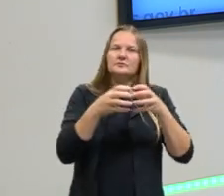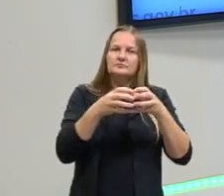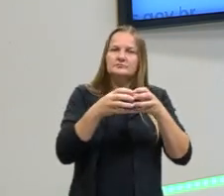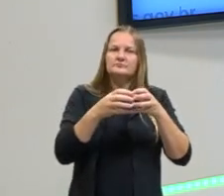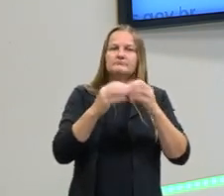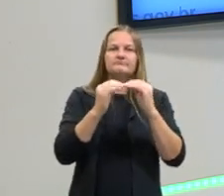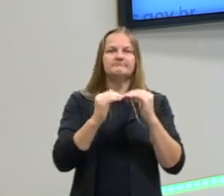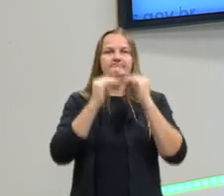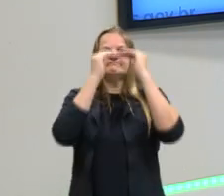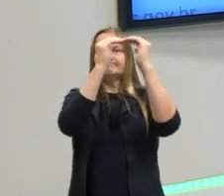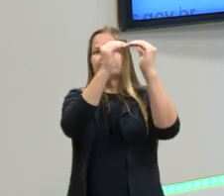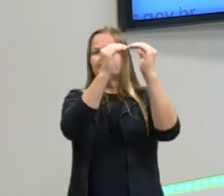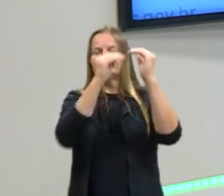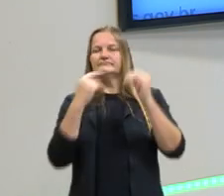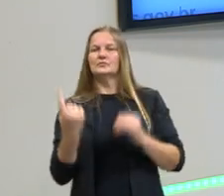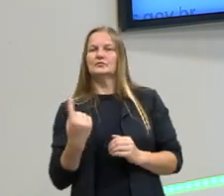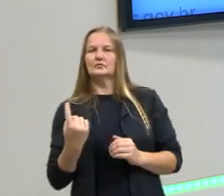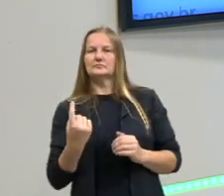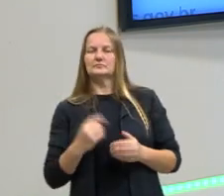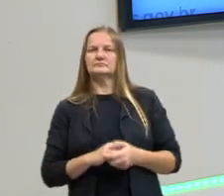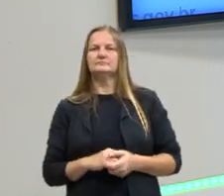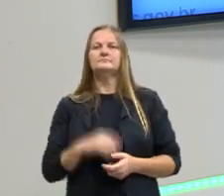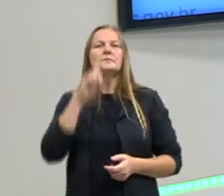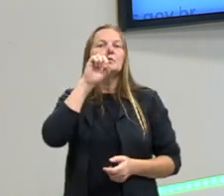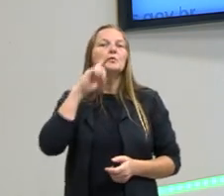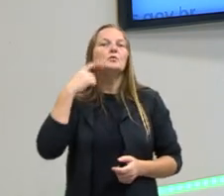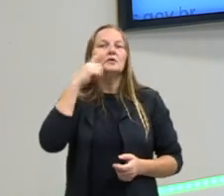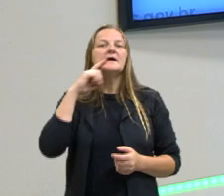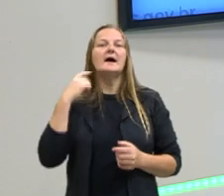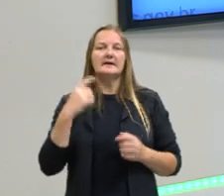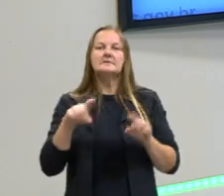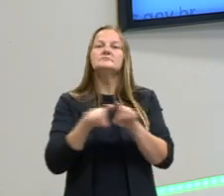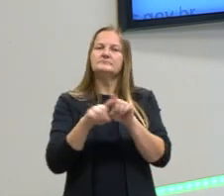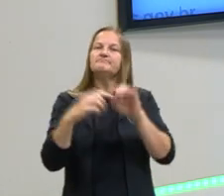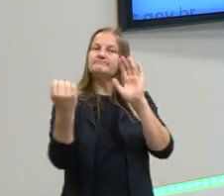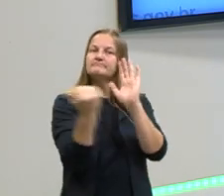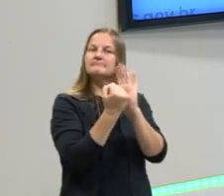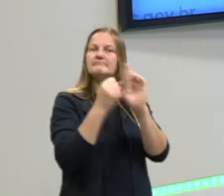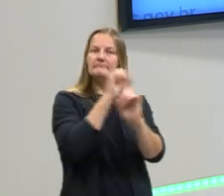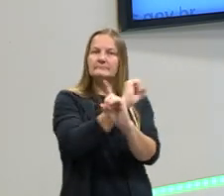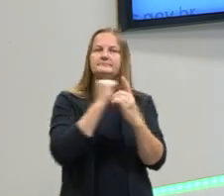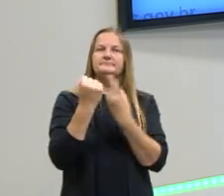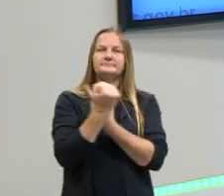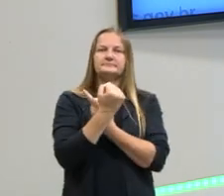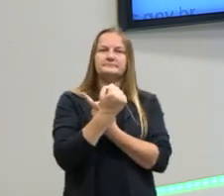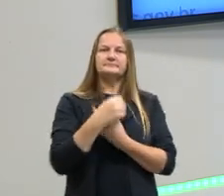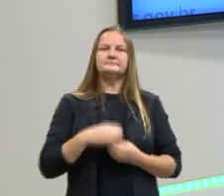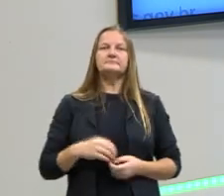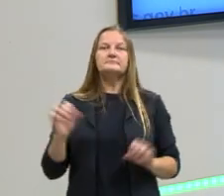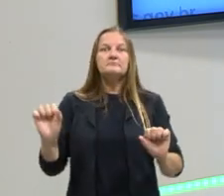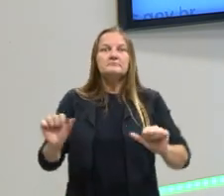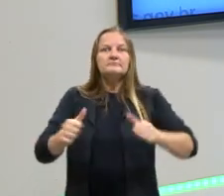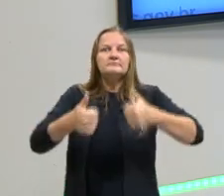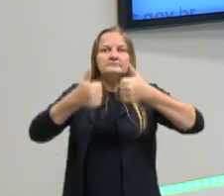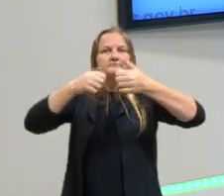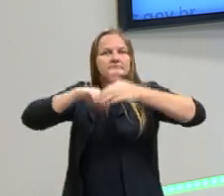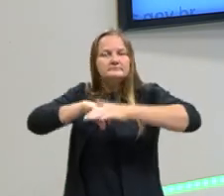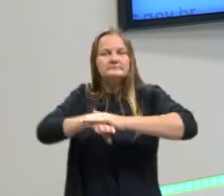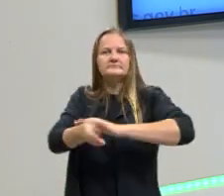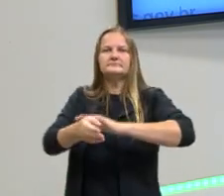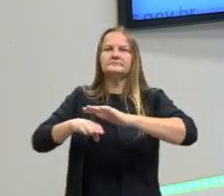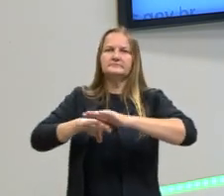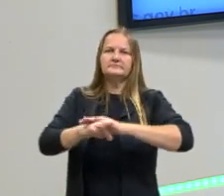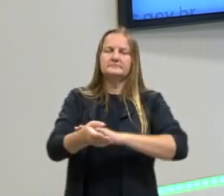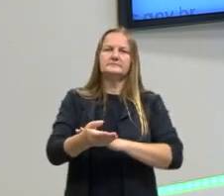Cai então a segundo quem é a sociedade para a pessoa ser melhor adaptada na